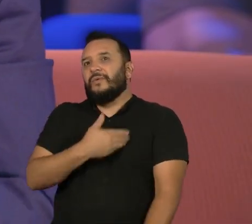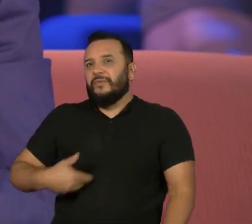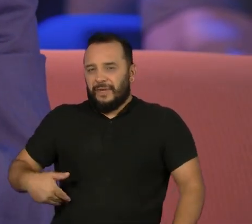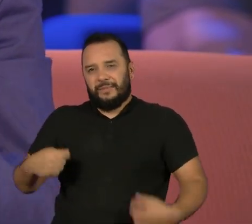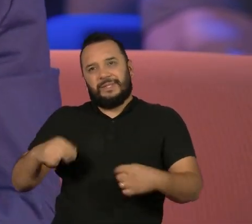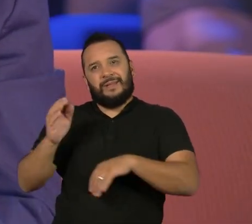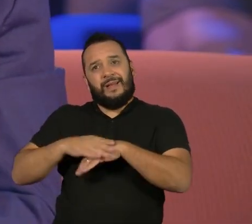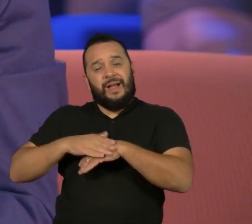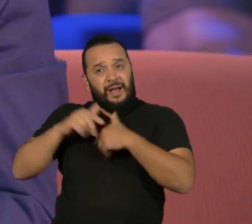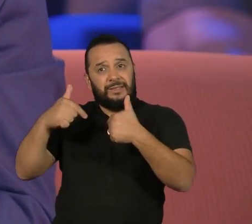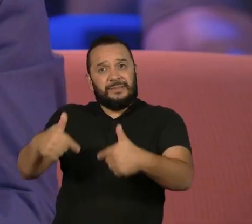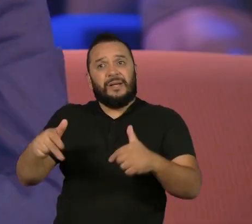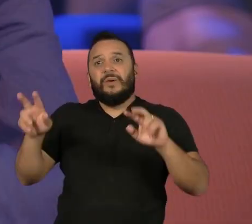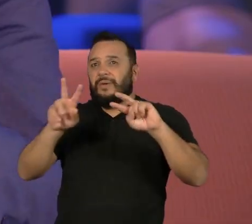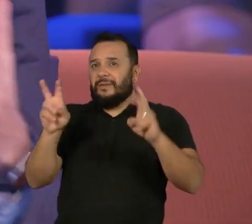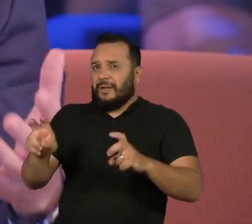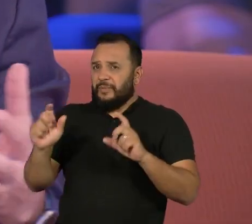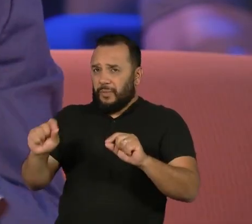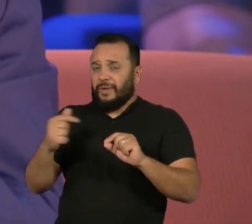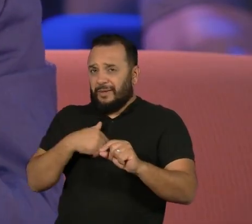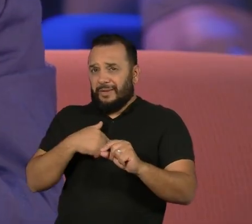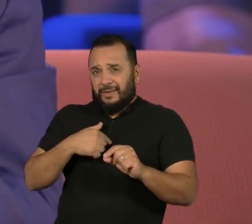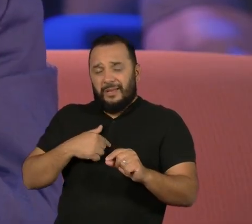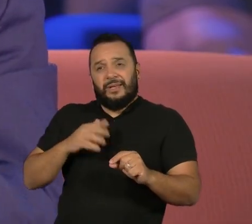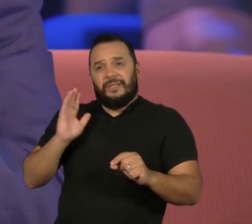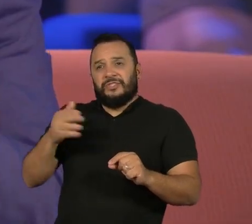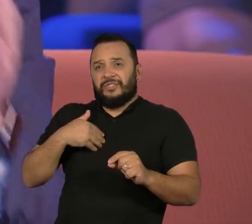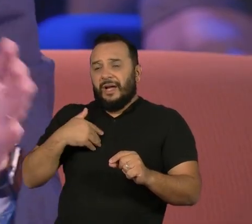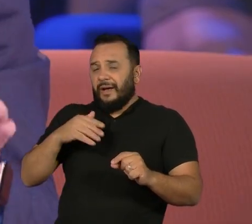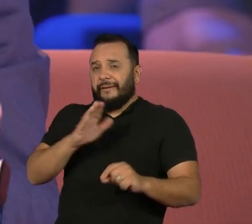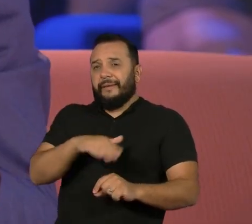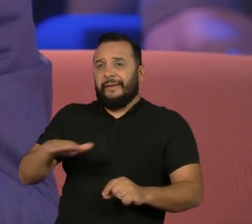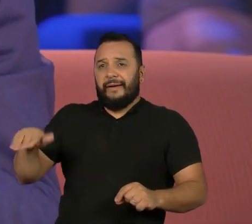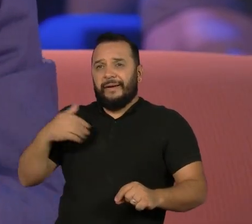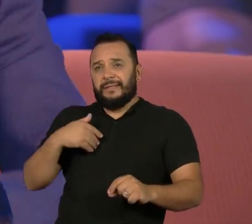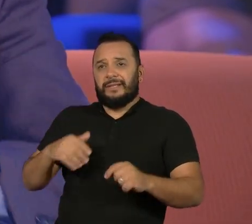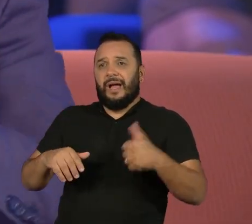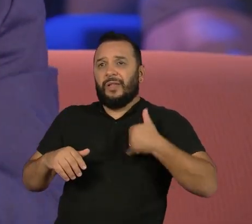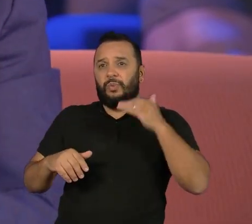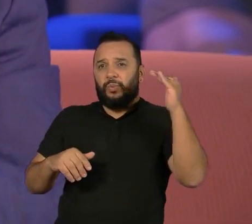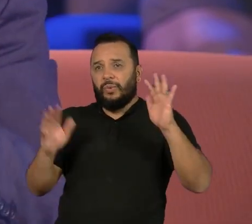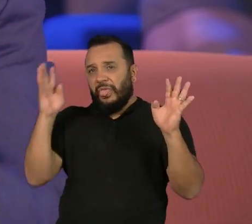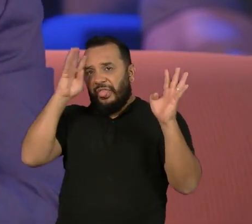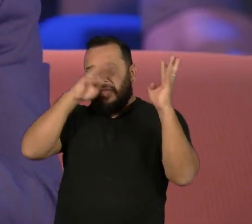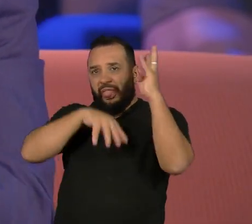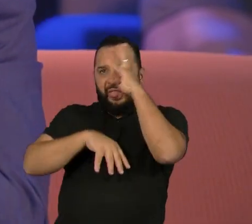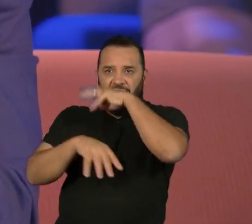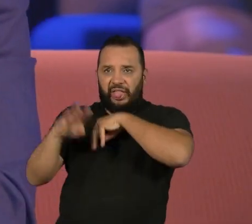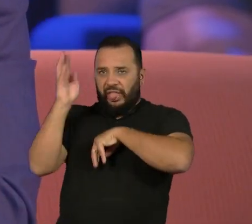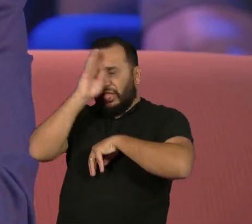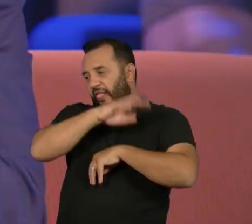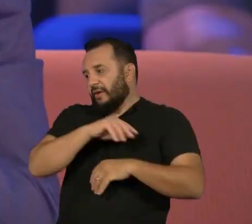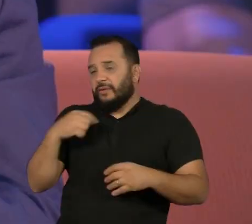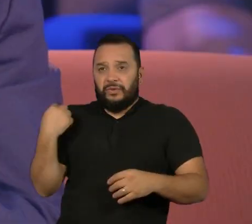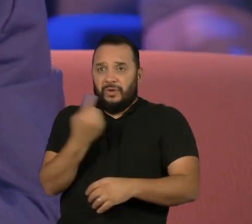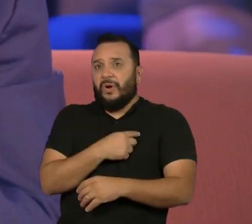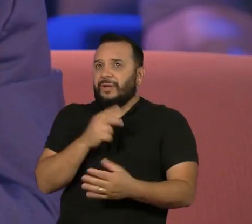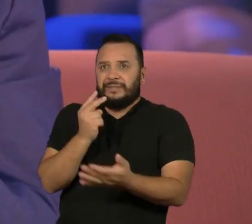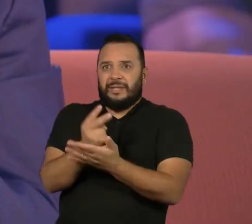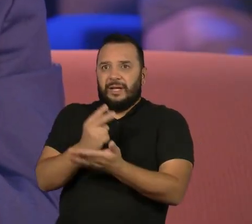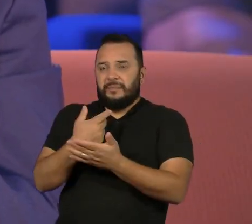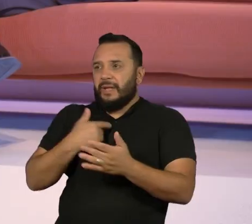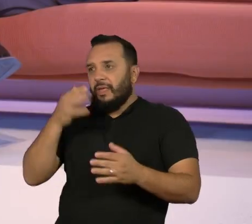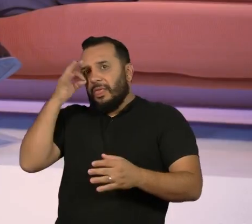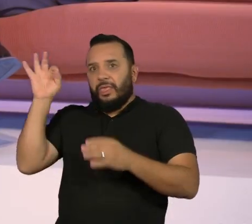ações no que diz respeito à epidemia de distrações que todos nós vivenciamos. todos nós estamos vivendo uma epidemia de